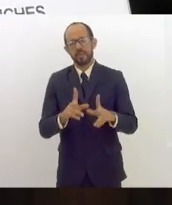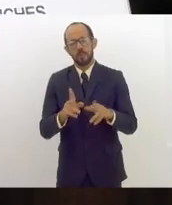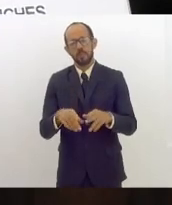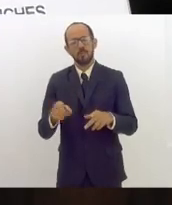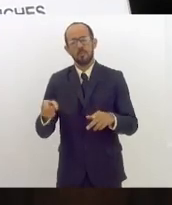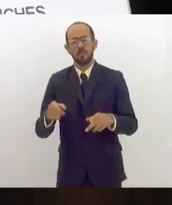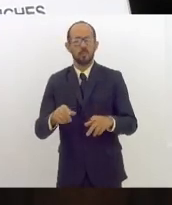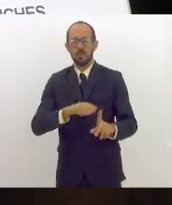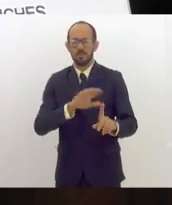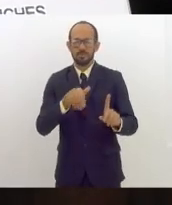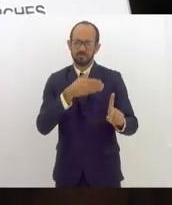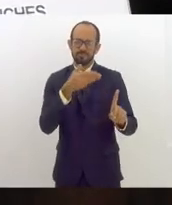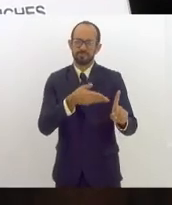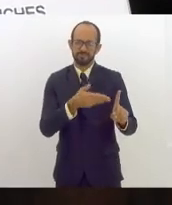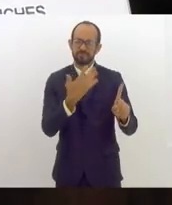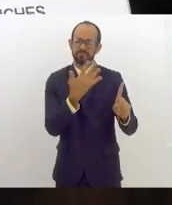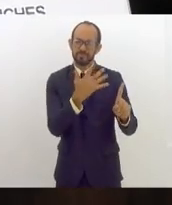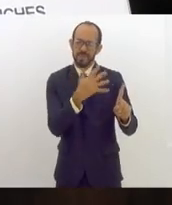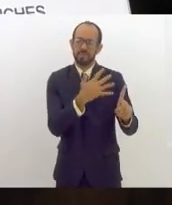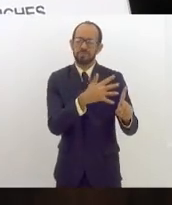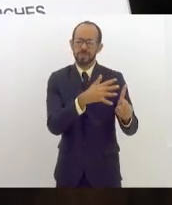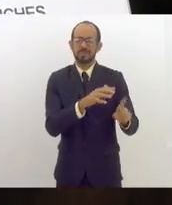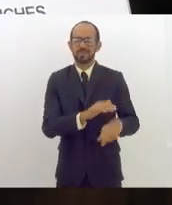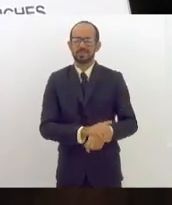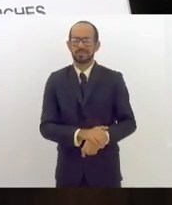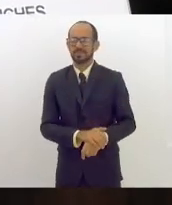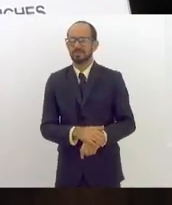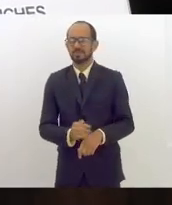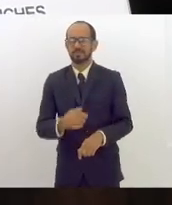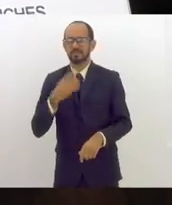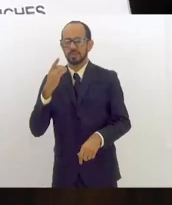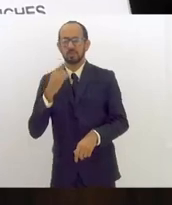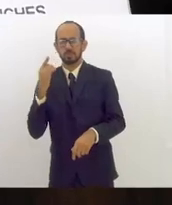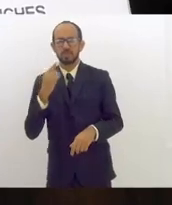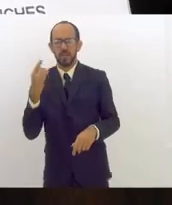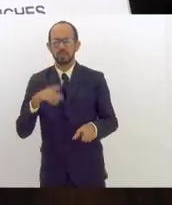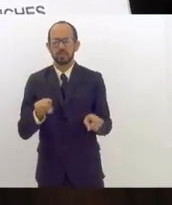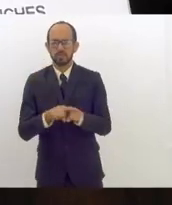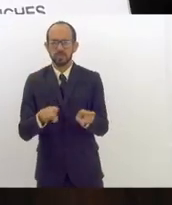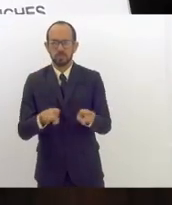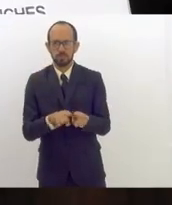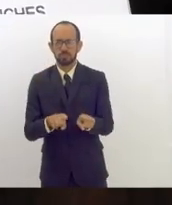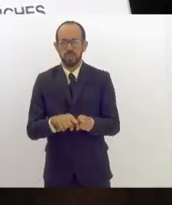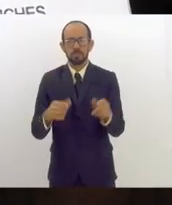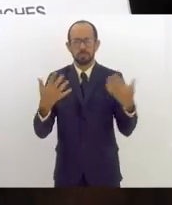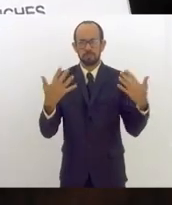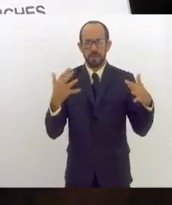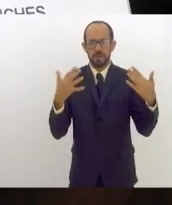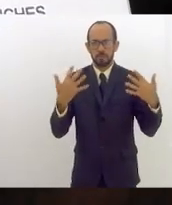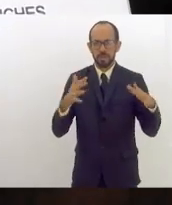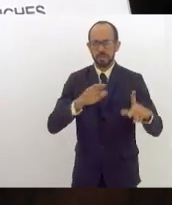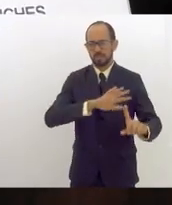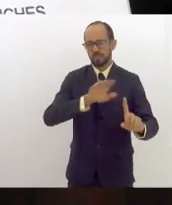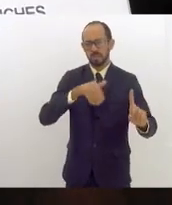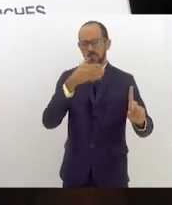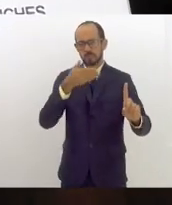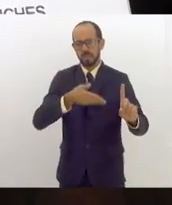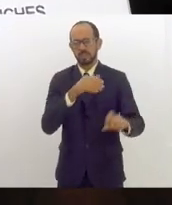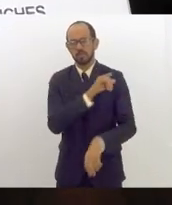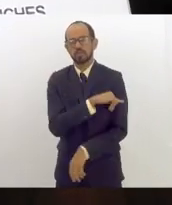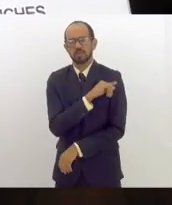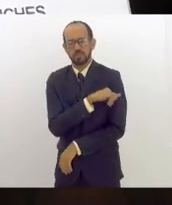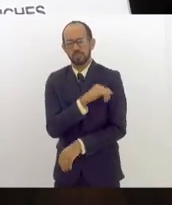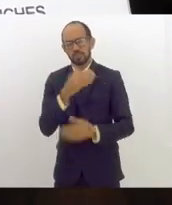apresentados parabéns parabéns meu Deputado deputados pela pela pela pela pela homenagem o Rio de Janeiro